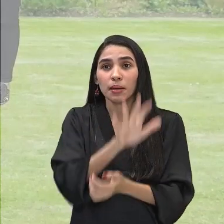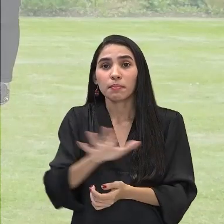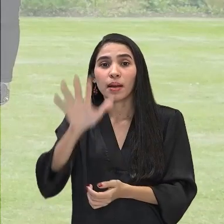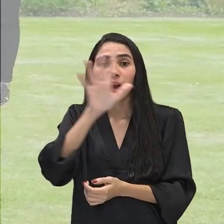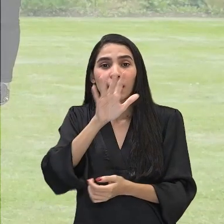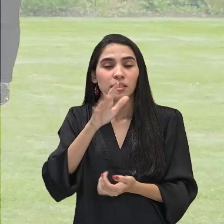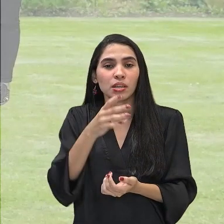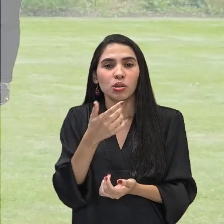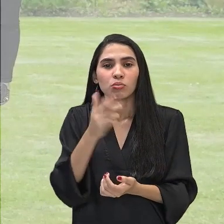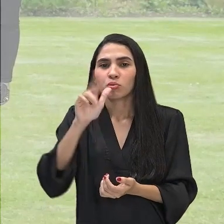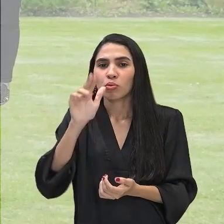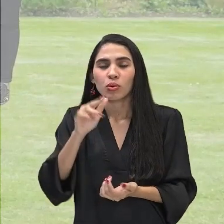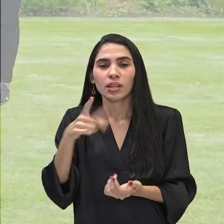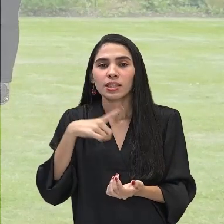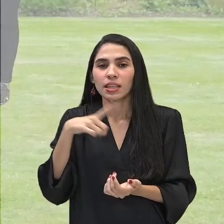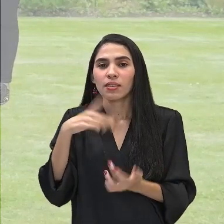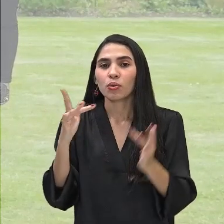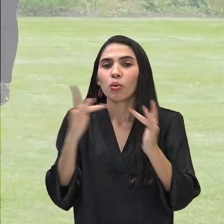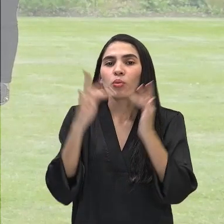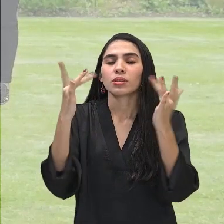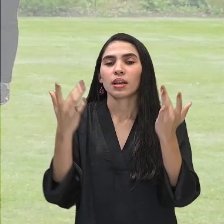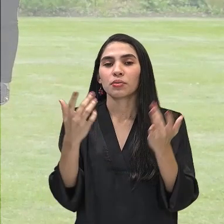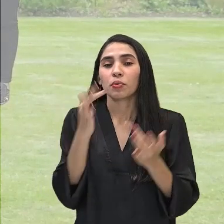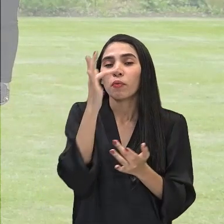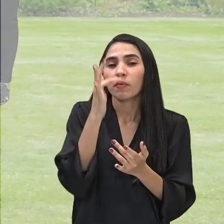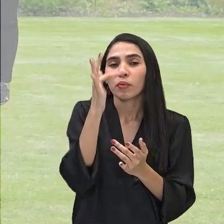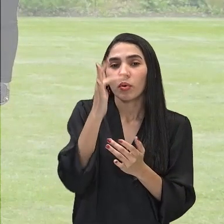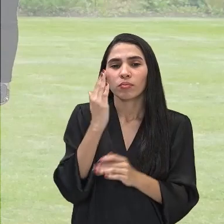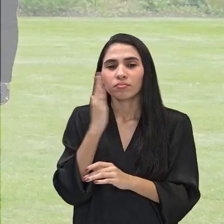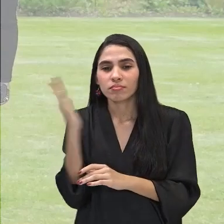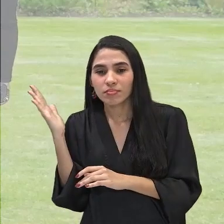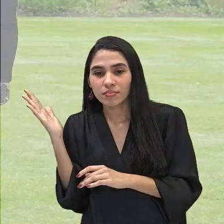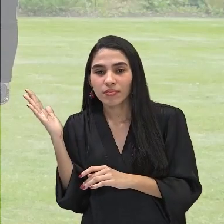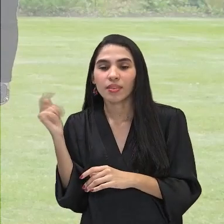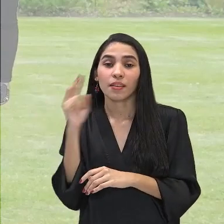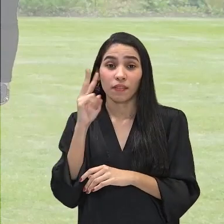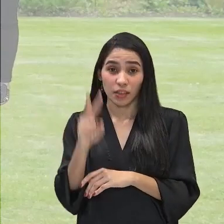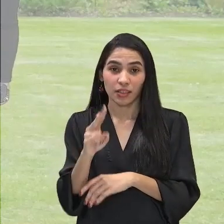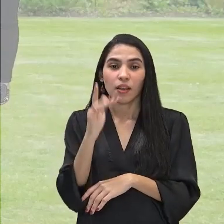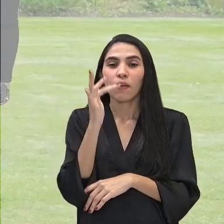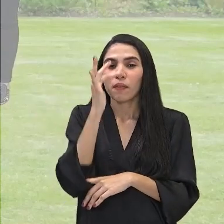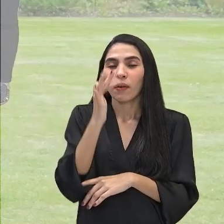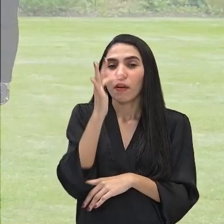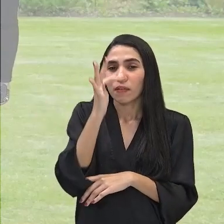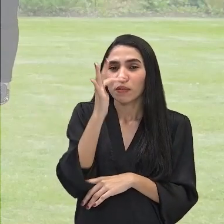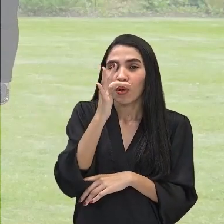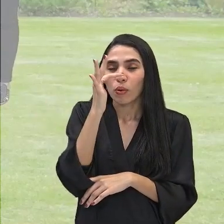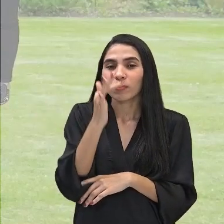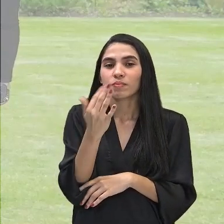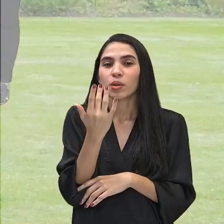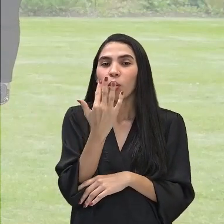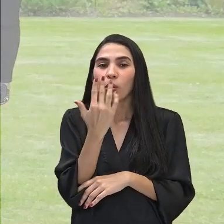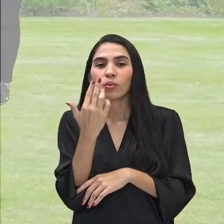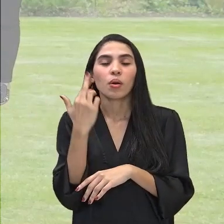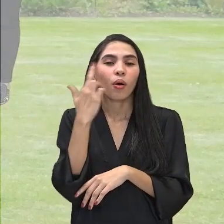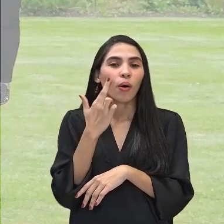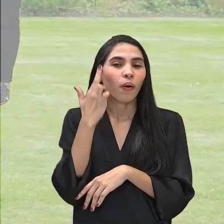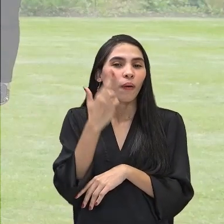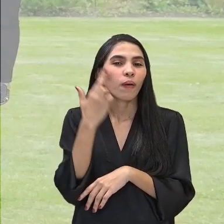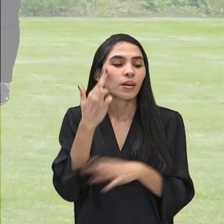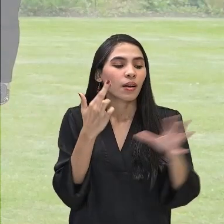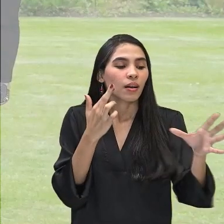Então, observem, né? O que a gente vai entender por crônica a partir de agora é justamente isso. Sim, é